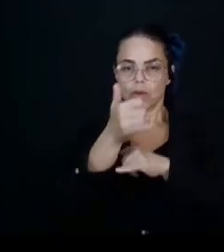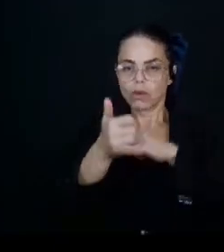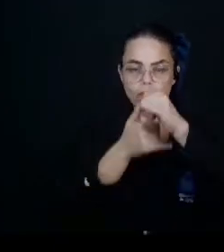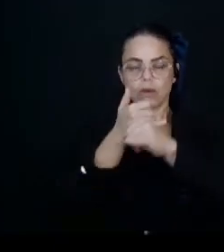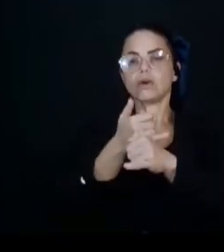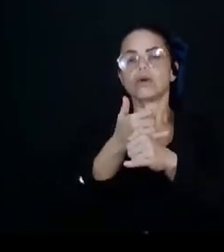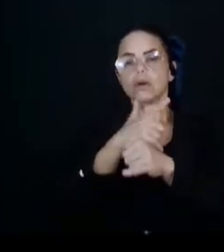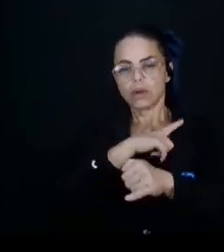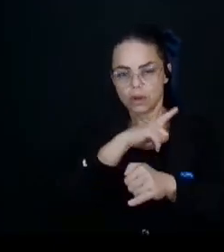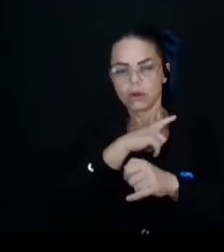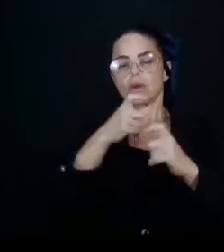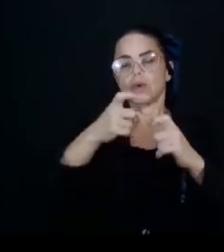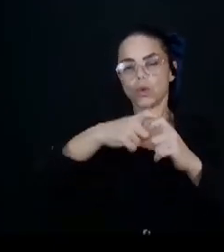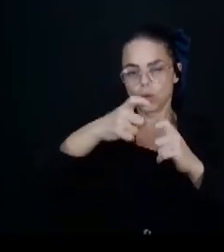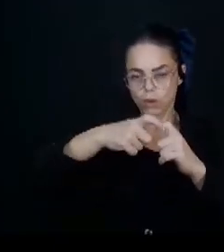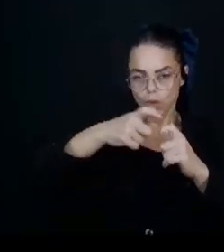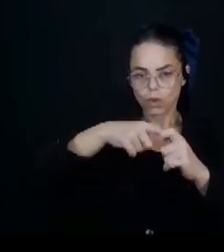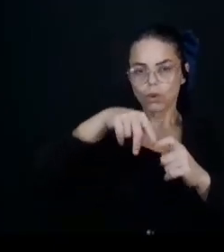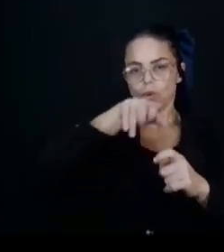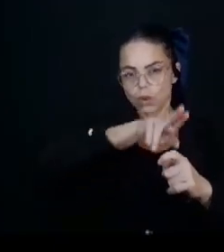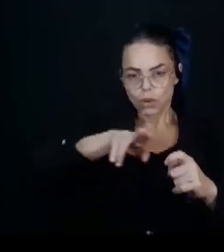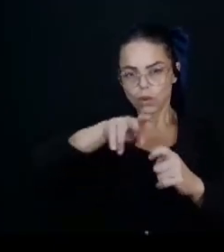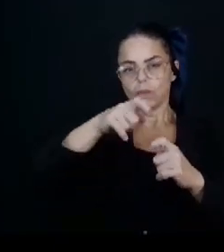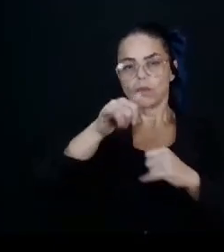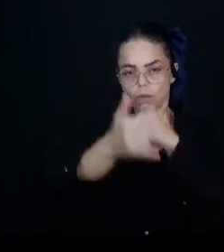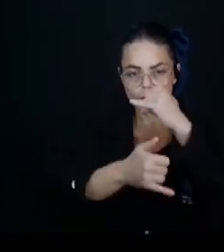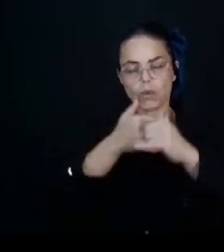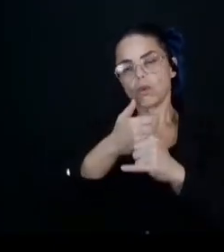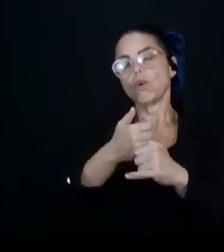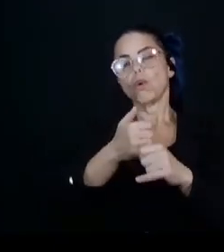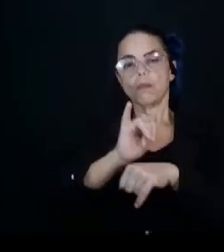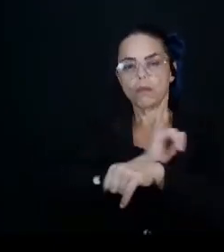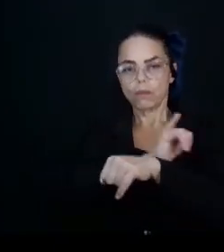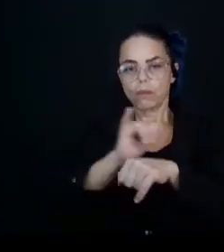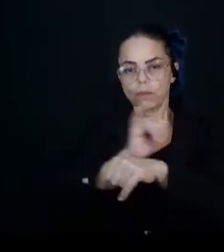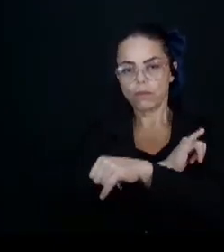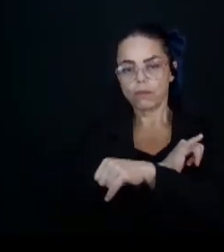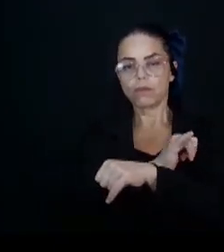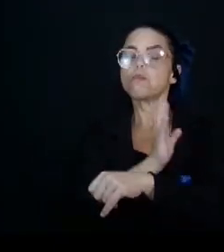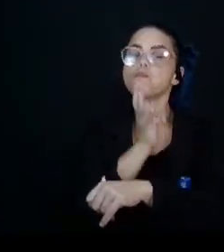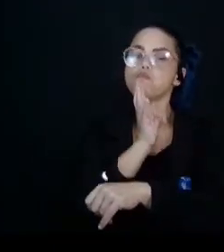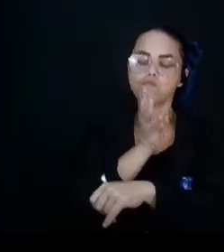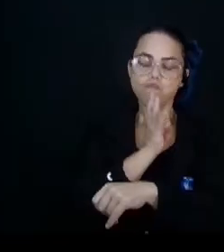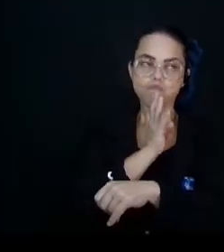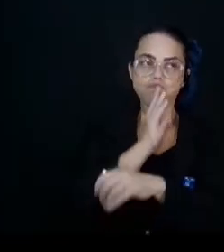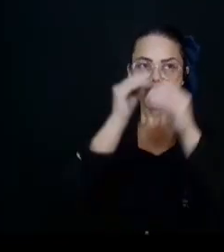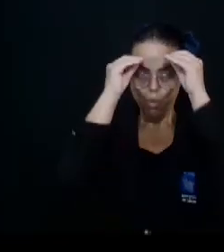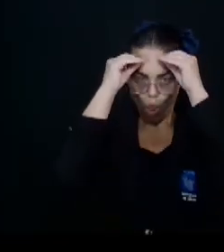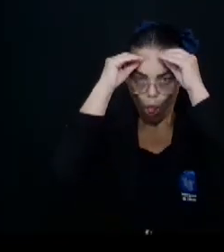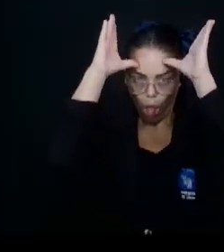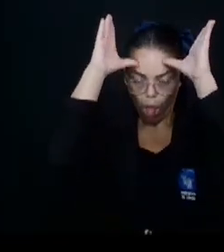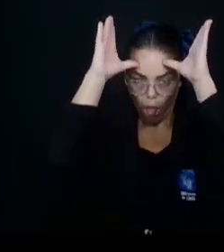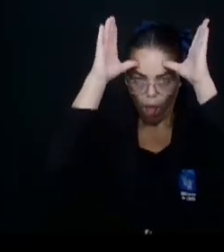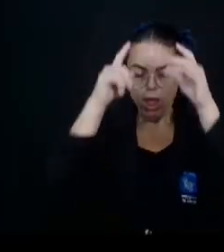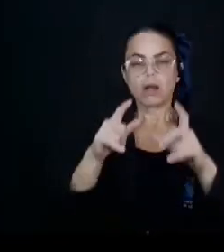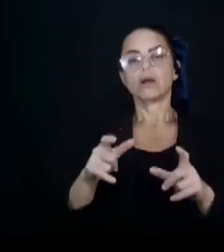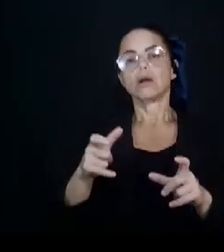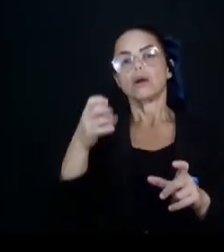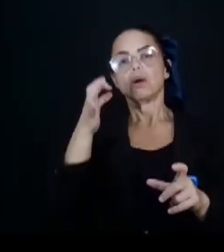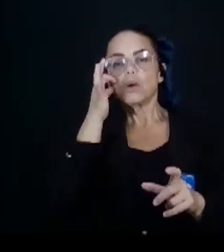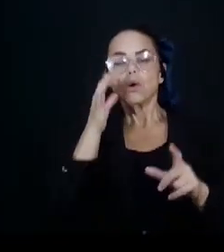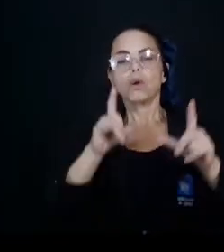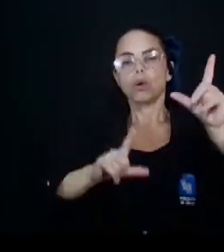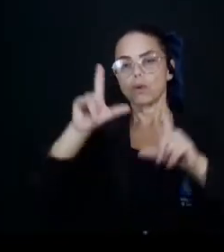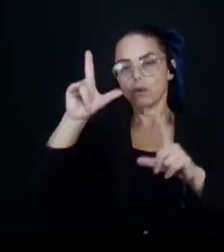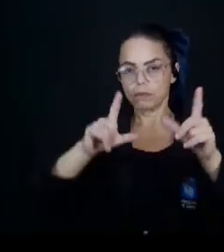sim, utilizar a internet como meio, né, de conhecimento, assim como esses programas que a gente assiste, né, os meses